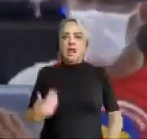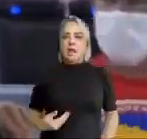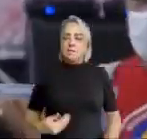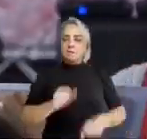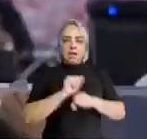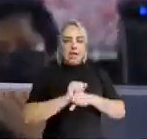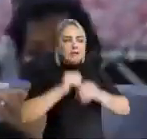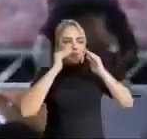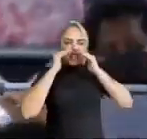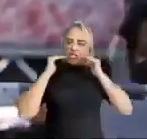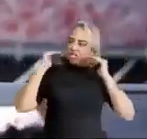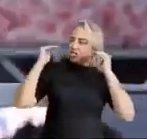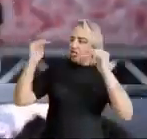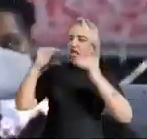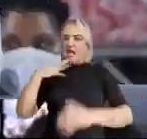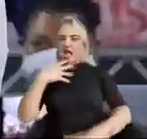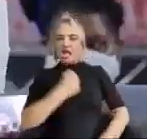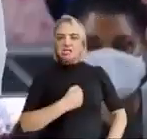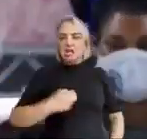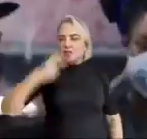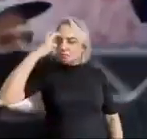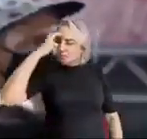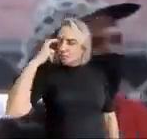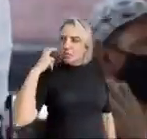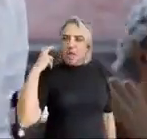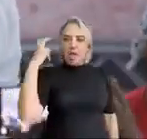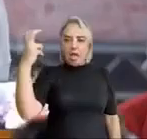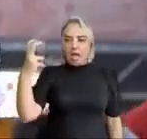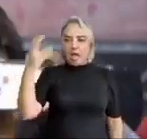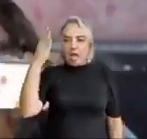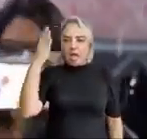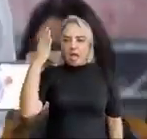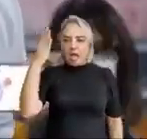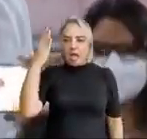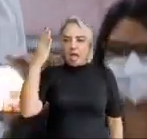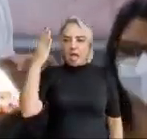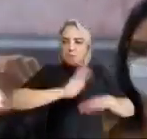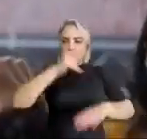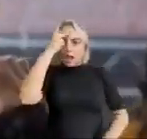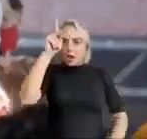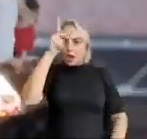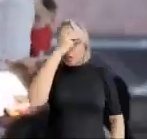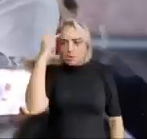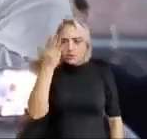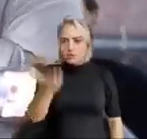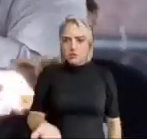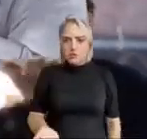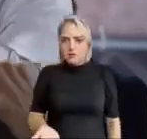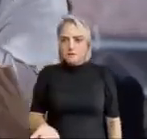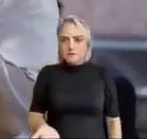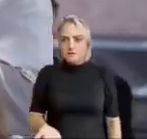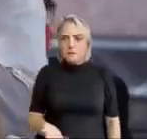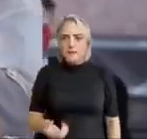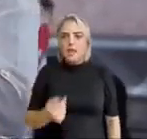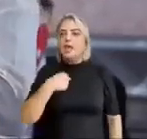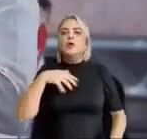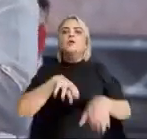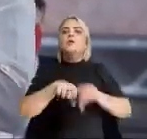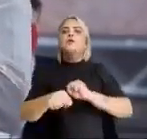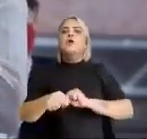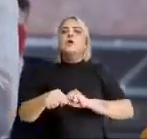parar de achar que são gênios, parar de achar que sabe mais do que os outros. Eu não fiz universidade de economia,